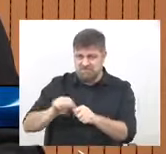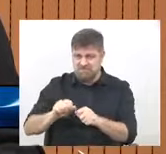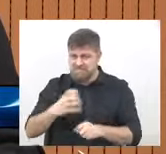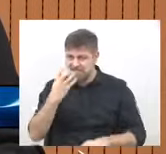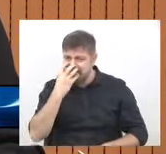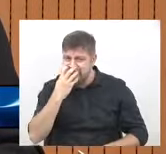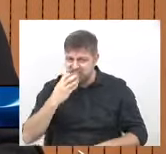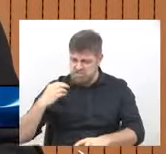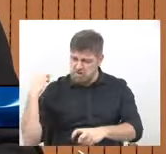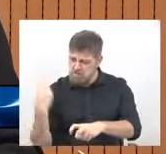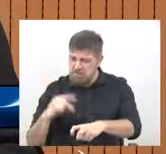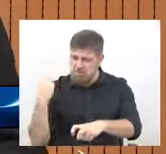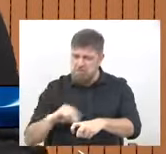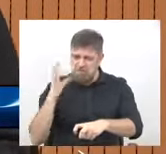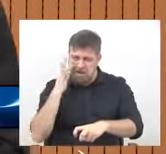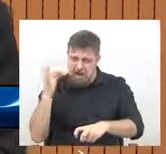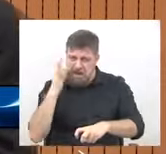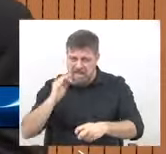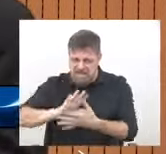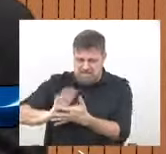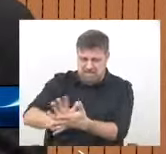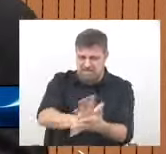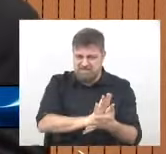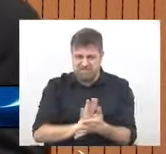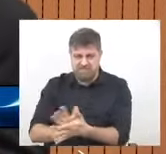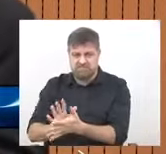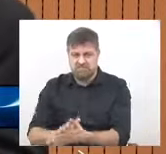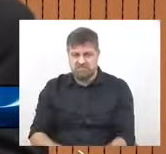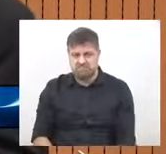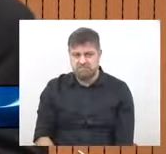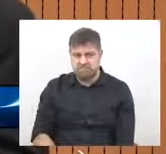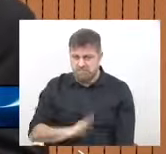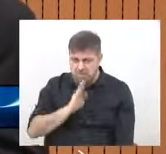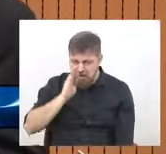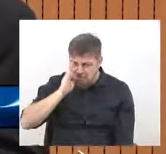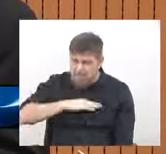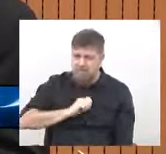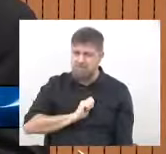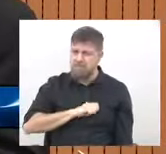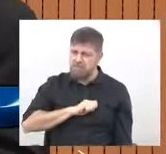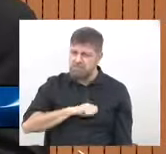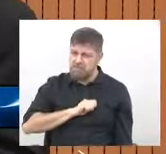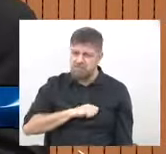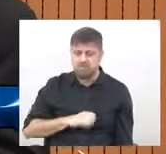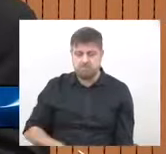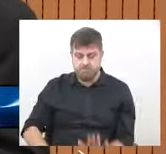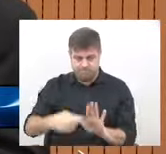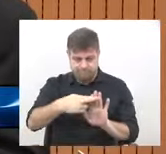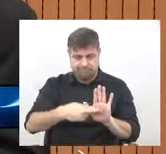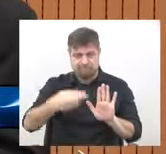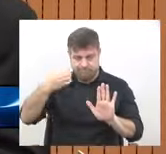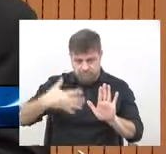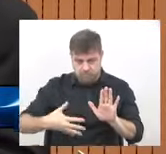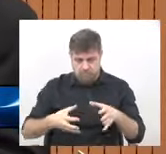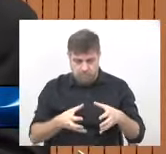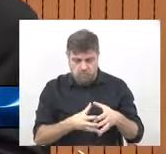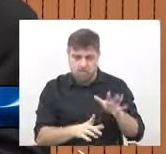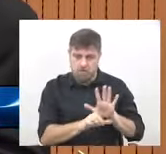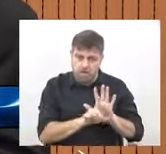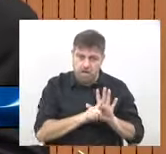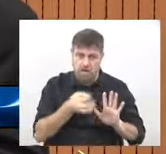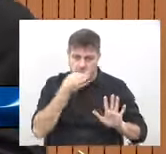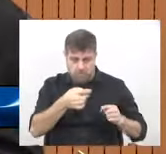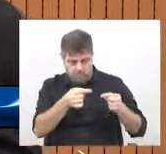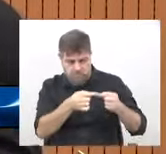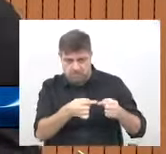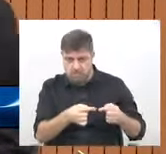cães e gatos e dá outras providências. A Comissão de Constituição e de Legalidade exara parecer